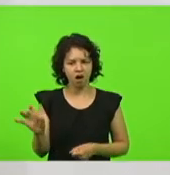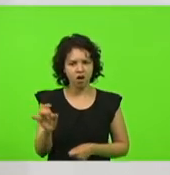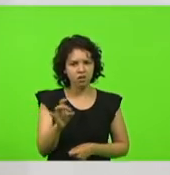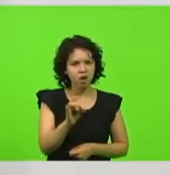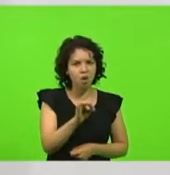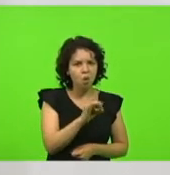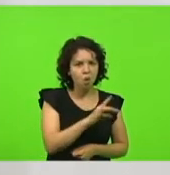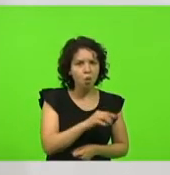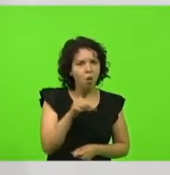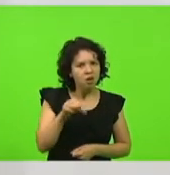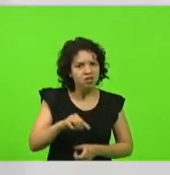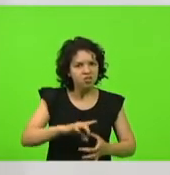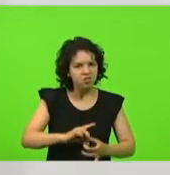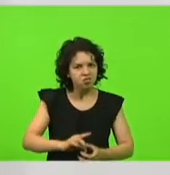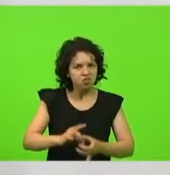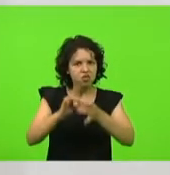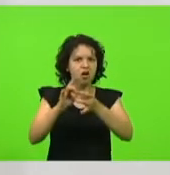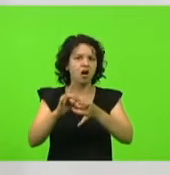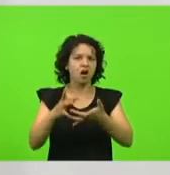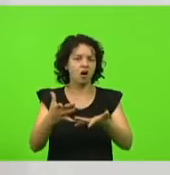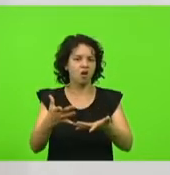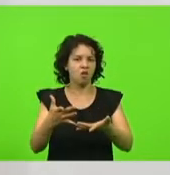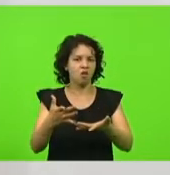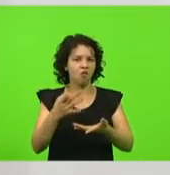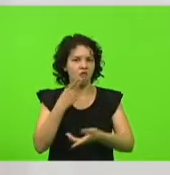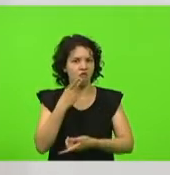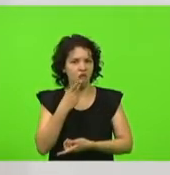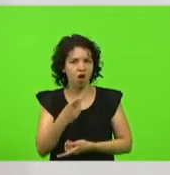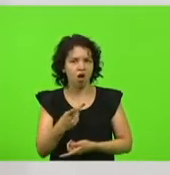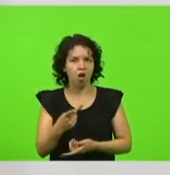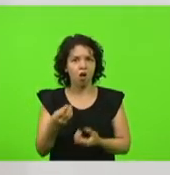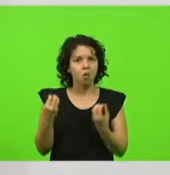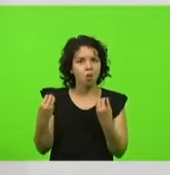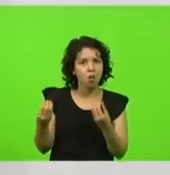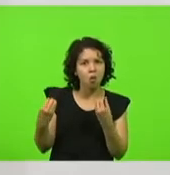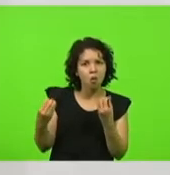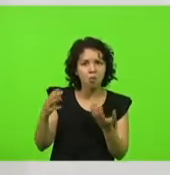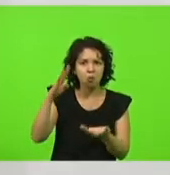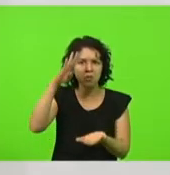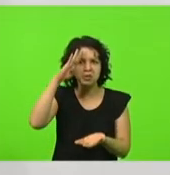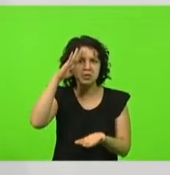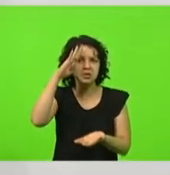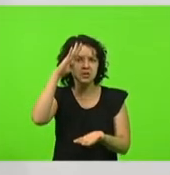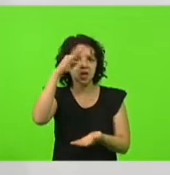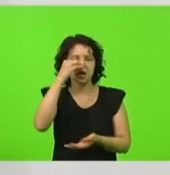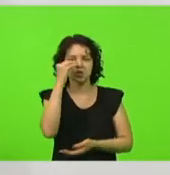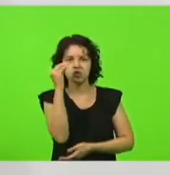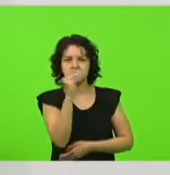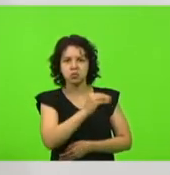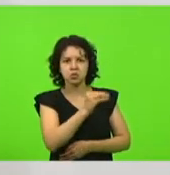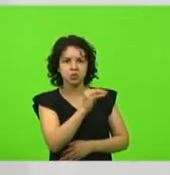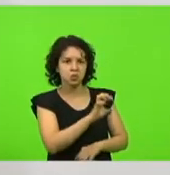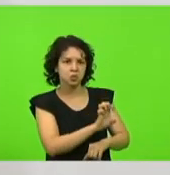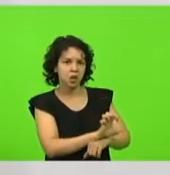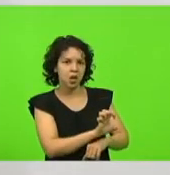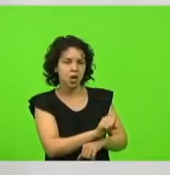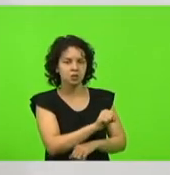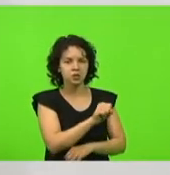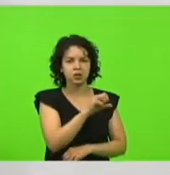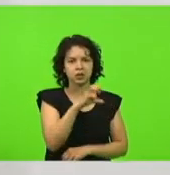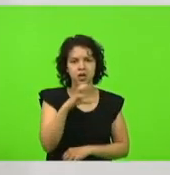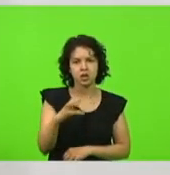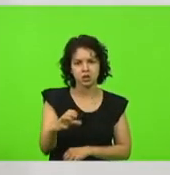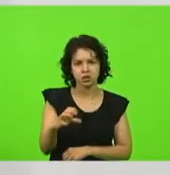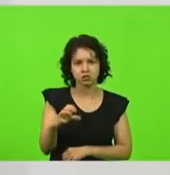nessa tribuna, falando do... Meu Deus, o Bolsonaro virou as costas para o estado de Santa Catarina. O